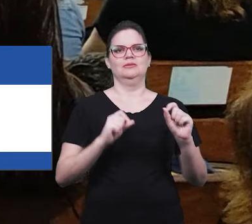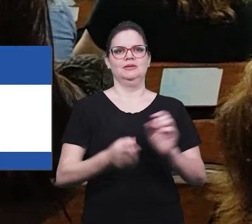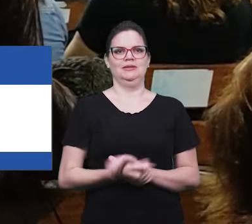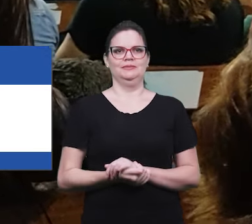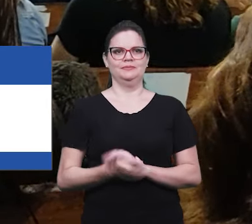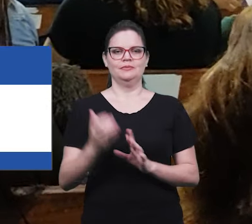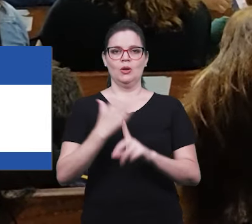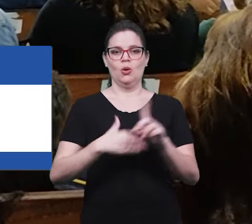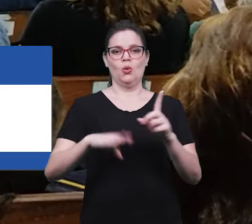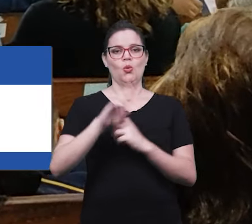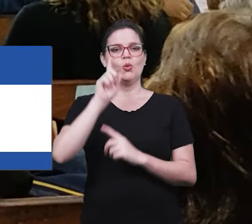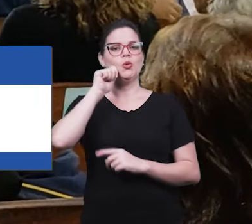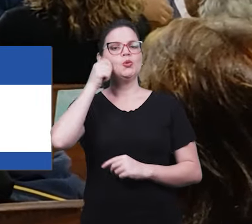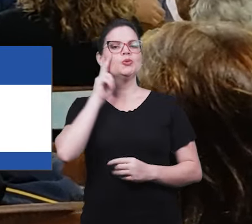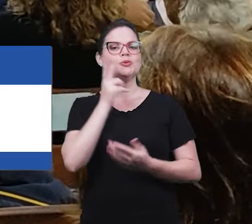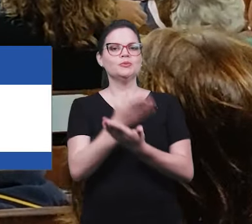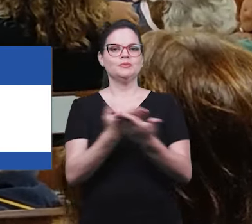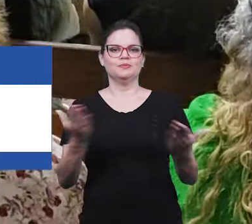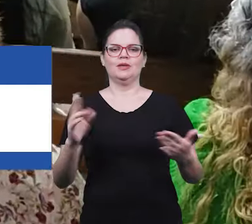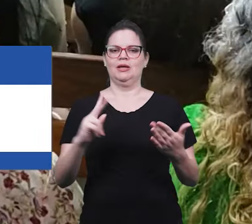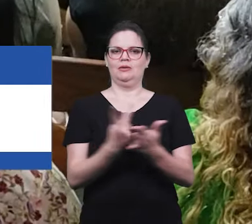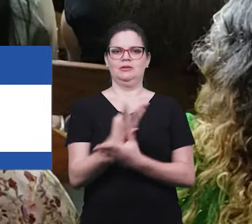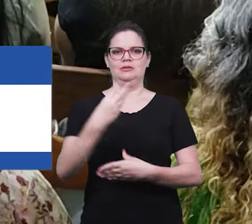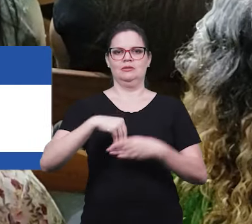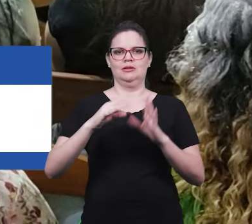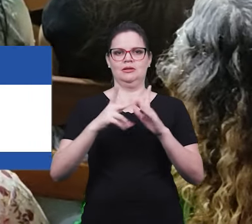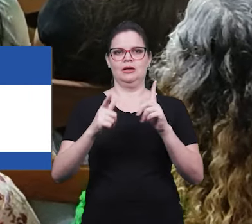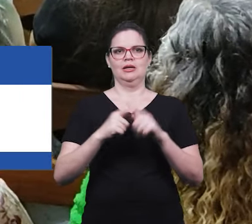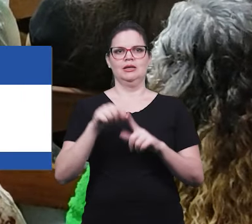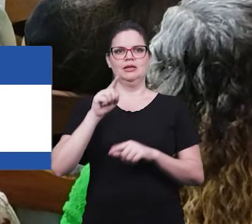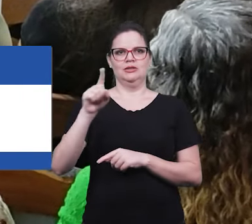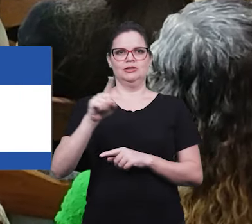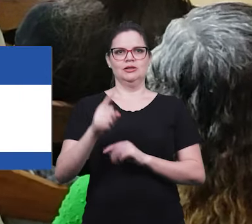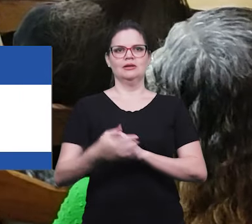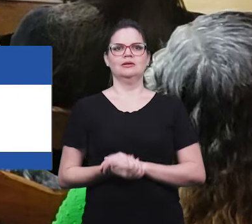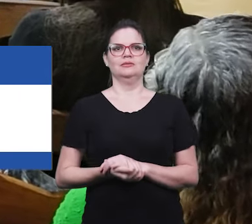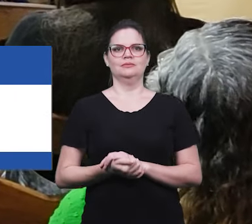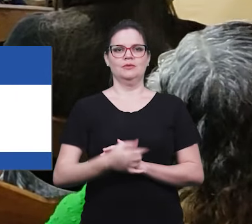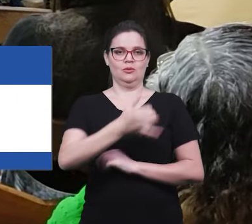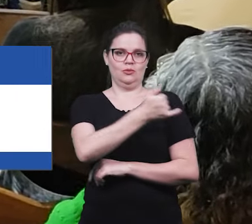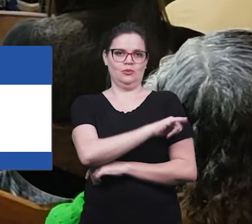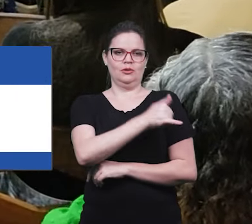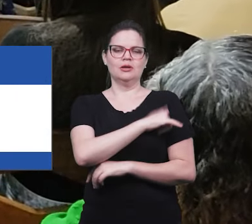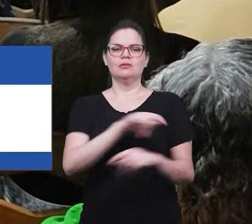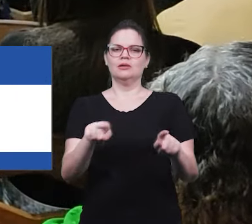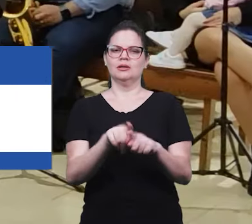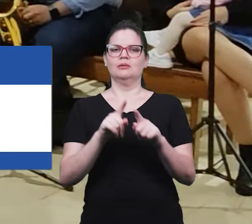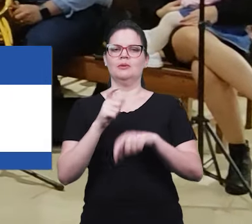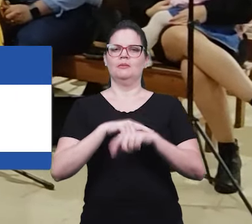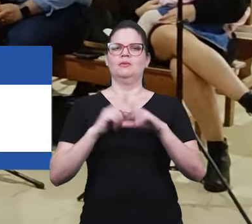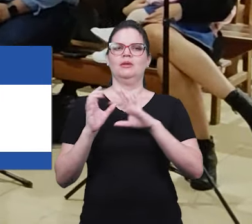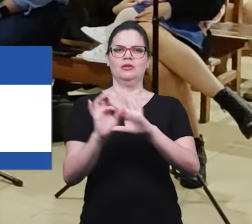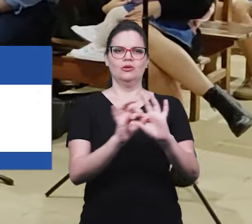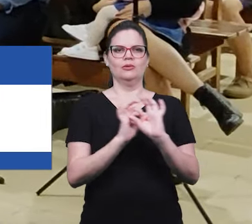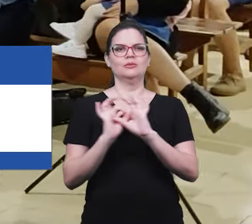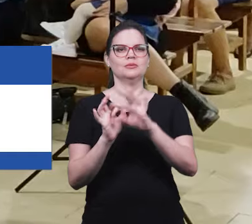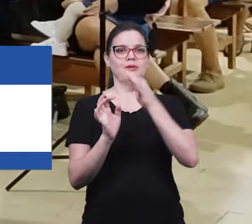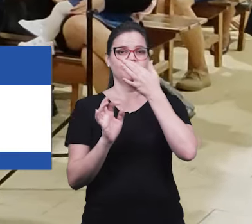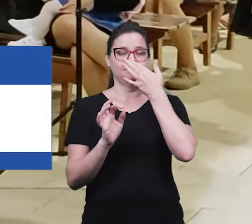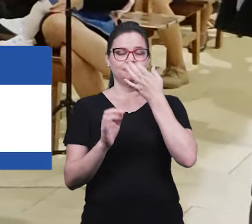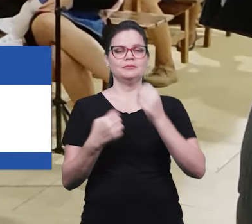irmãos o culto de ceia que ocorreu na ICM de Vilar dos téles eem o momento de comunhão da igreja que